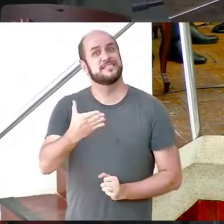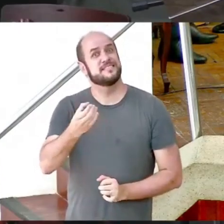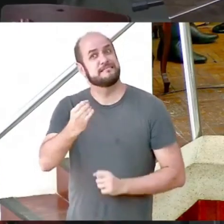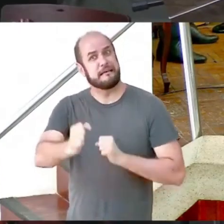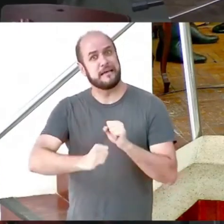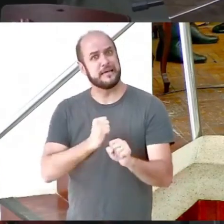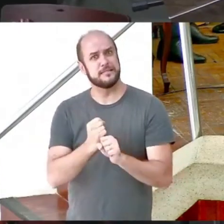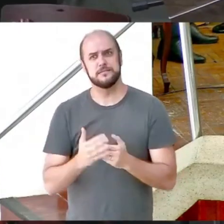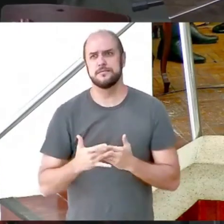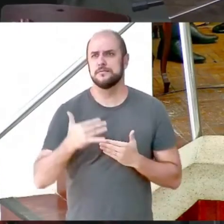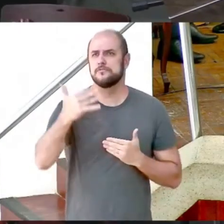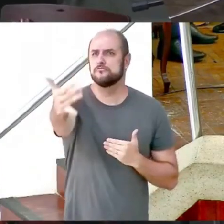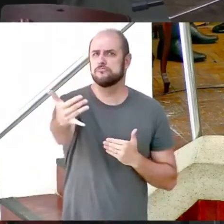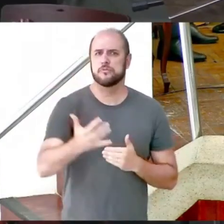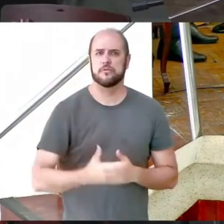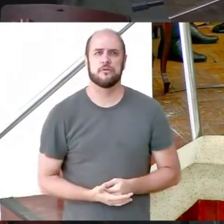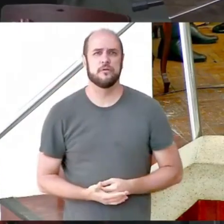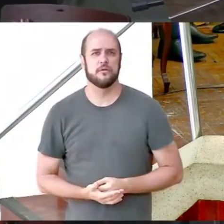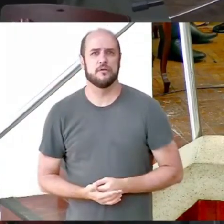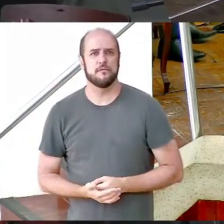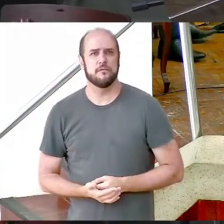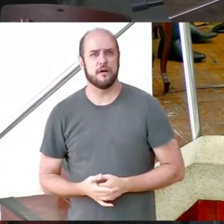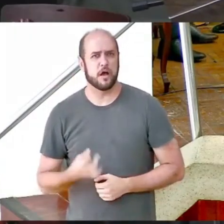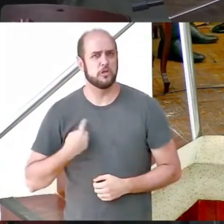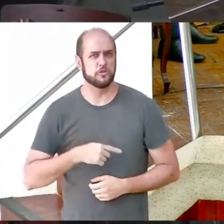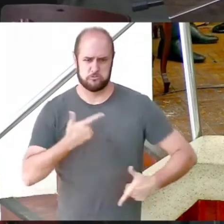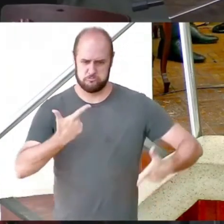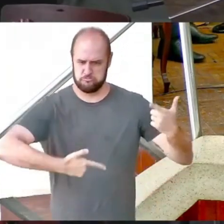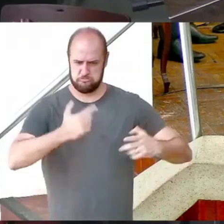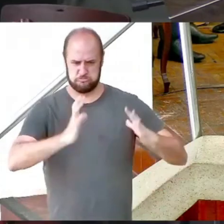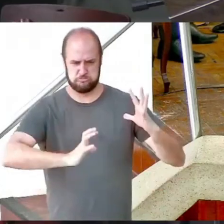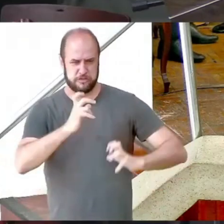anos? Entraremos numa grande guerra?